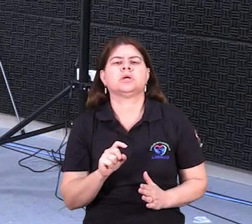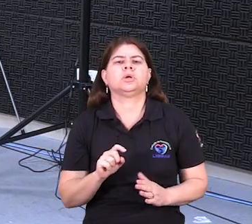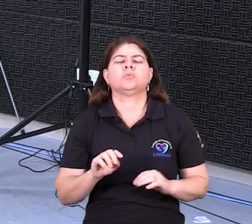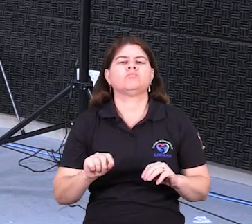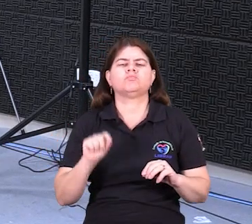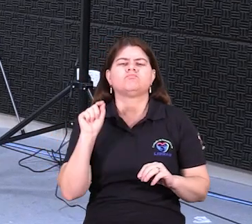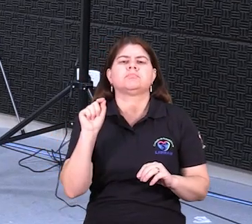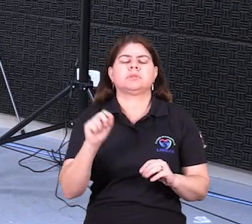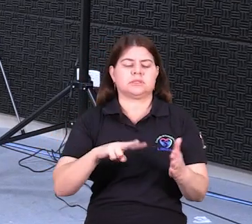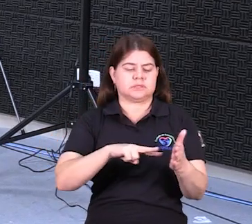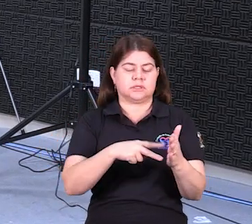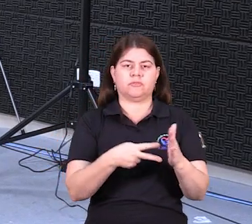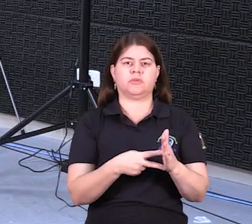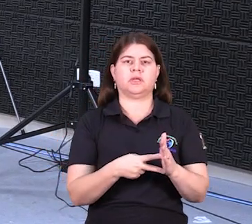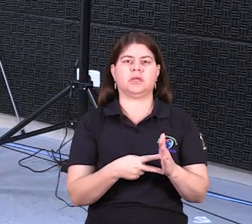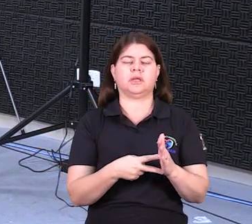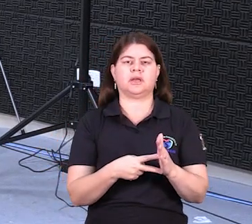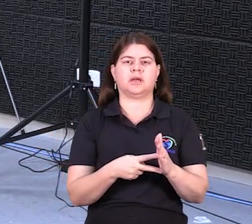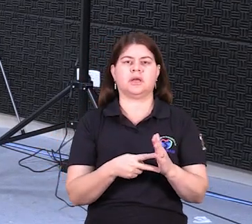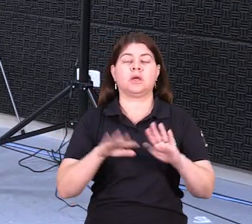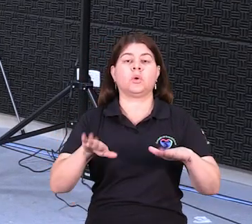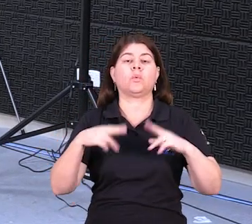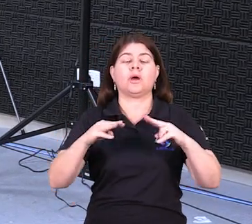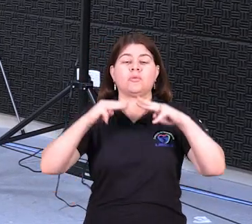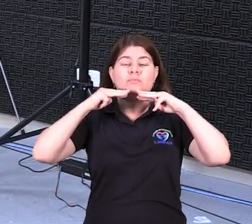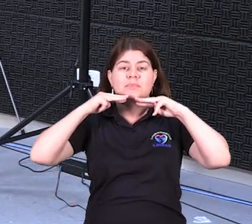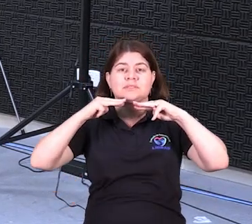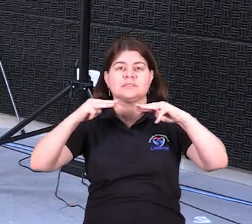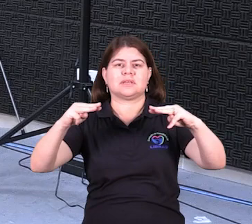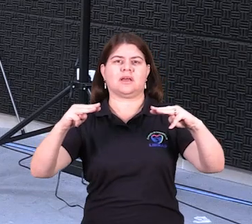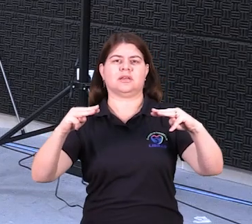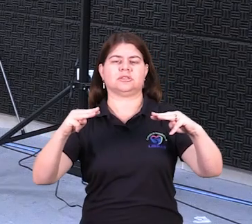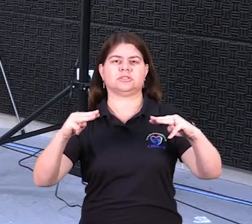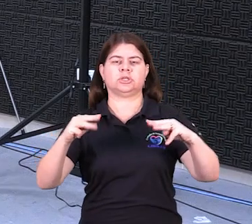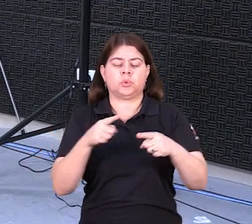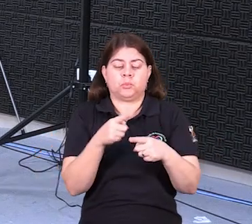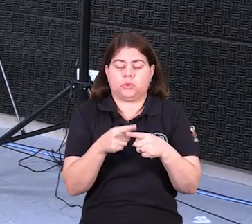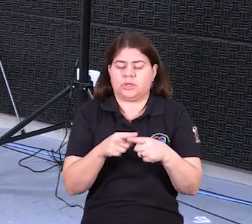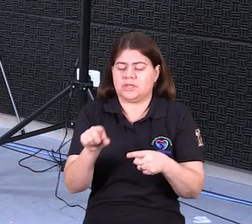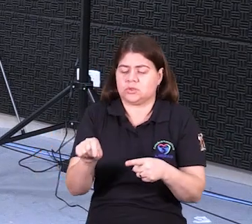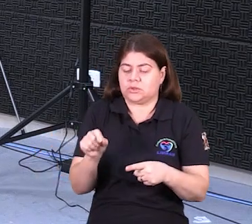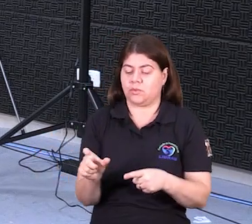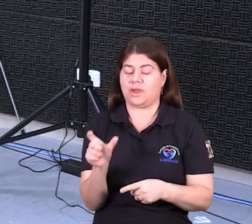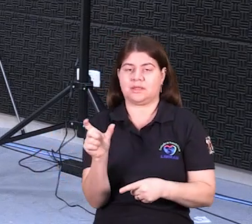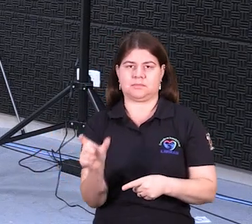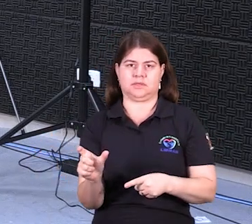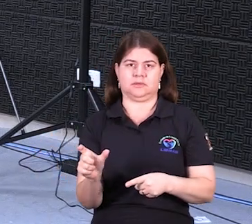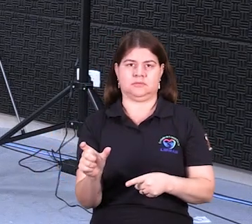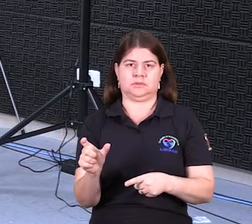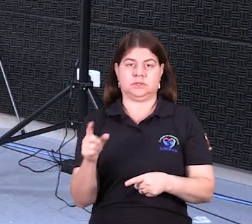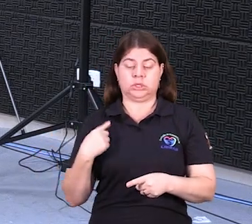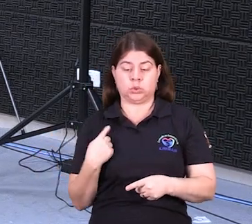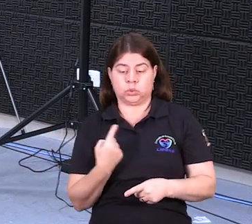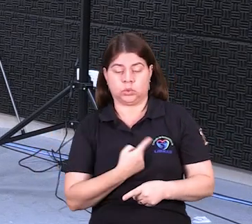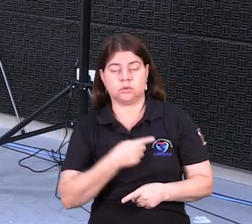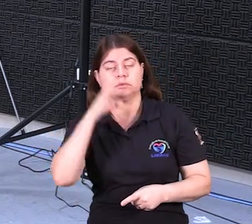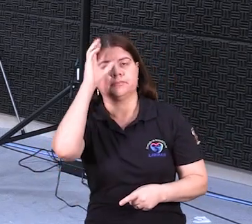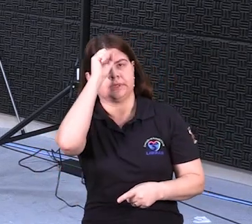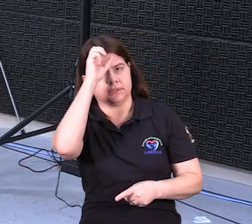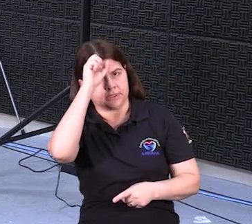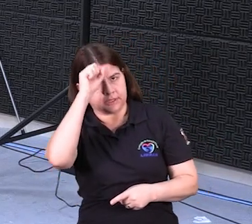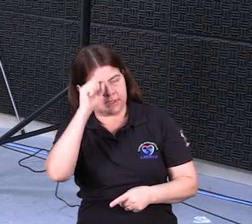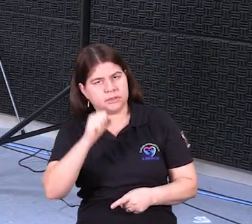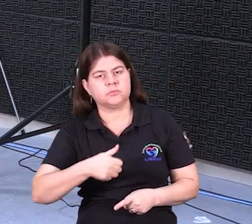quis dizer com essa parte? Por que está falando isso dessa maneira? E aí a gente foi aprender o hino para depois a gente conseguir fazer